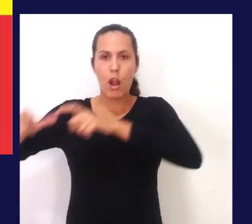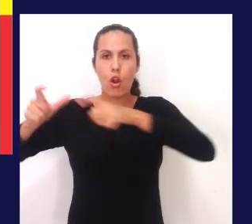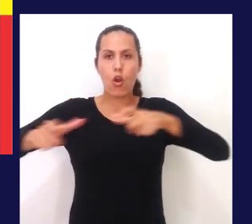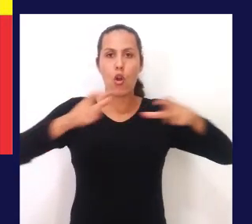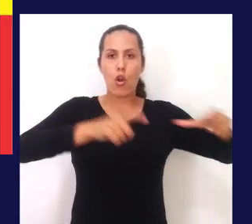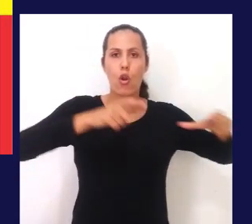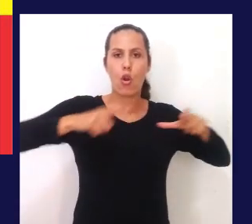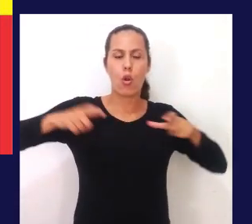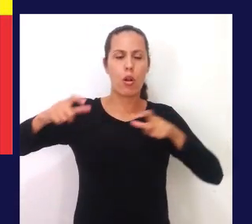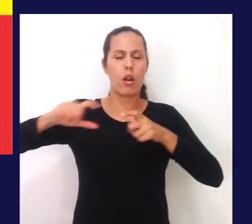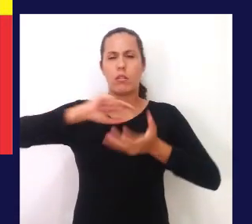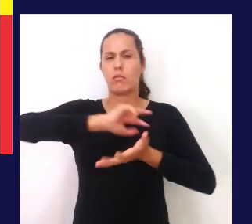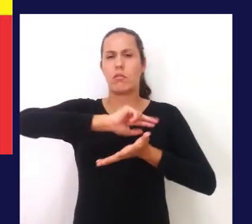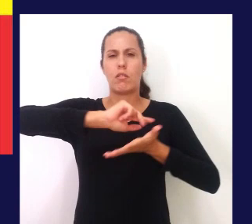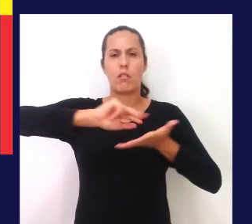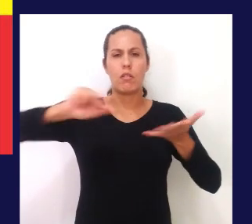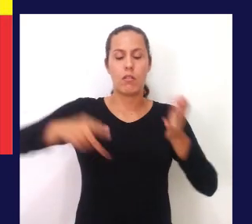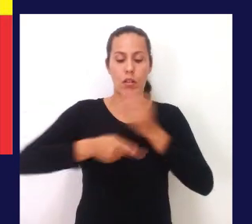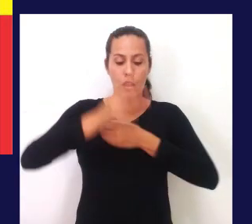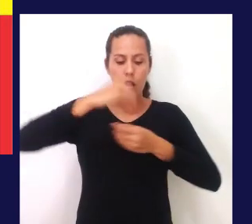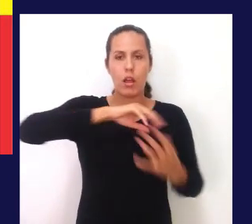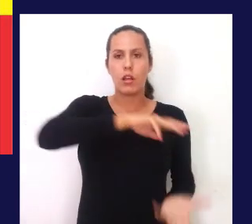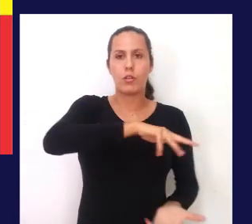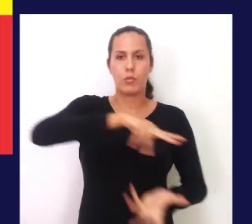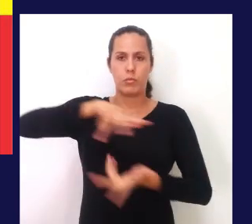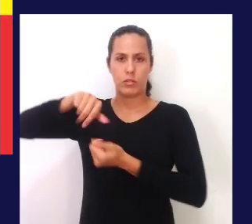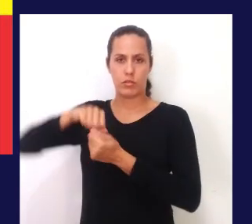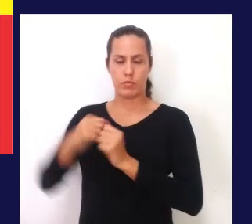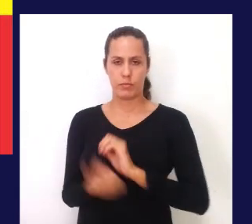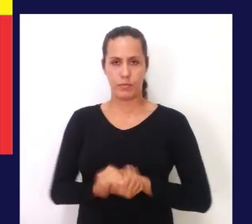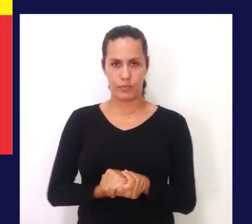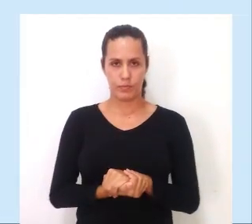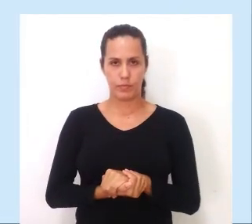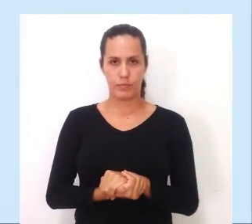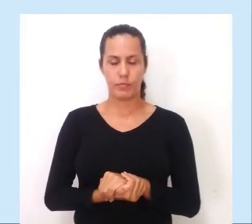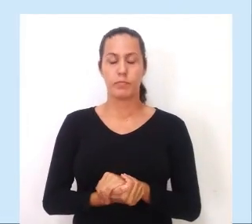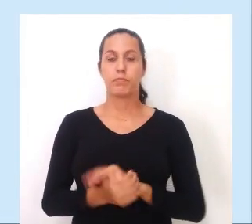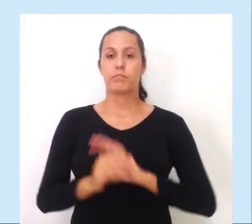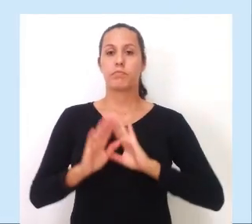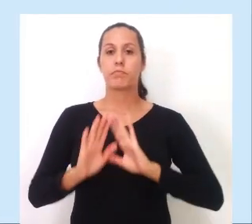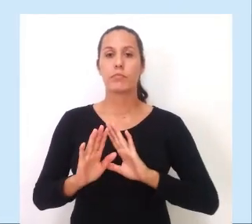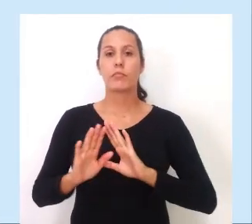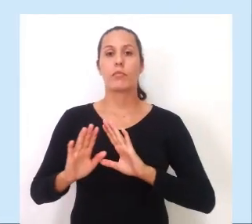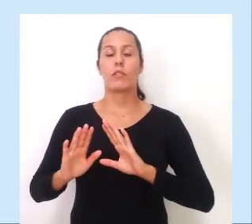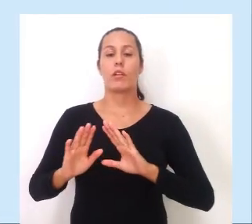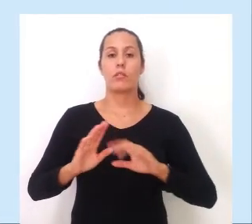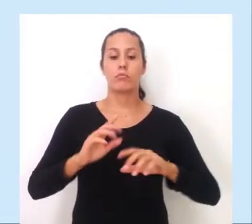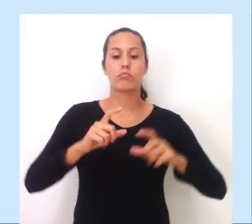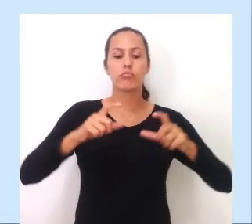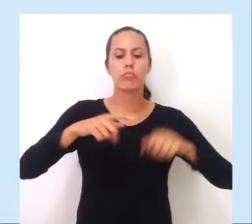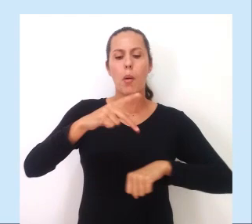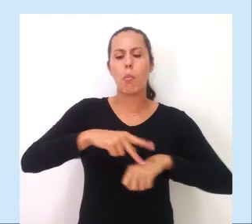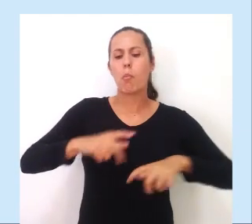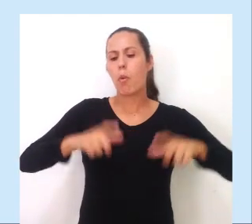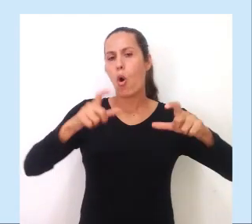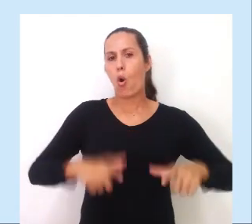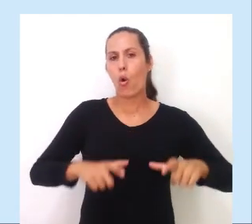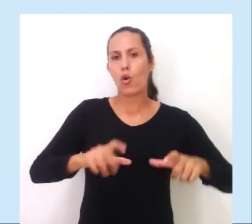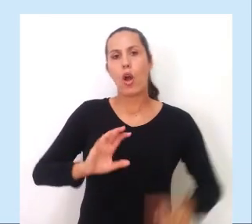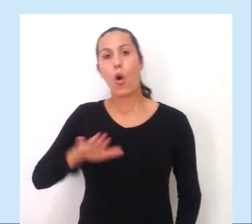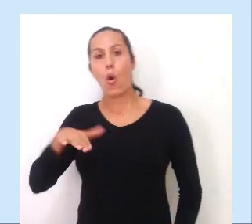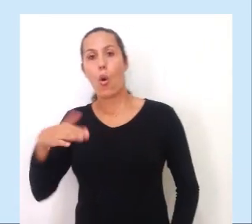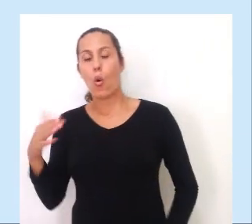vários ambientes que vai estar no nosso planeta Terra. E das rochas e minerais,